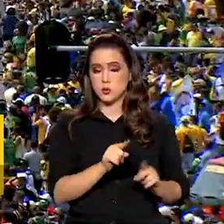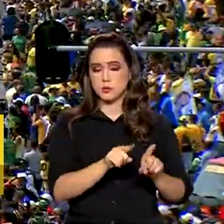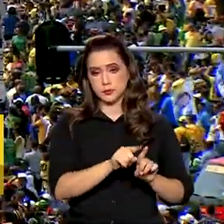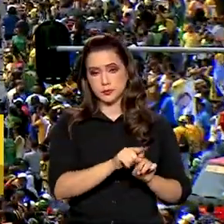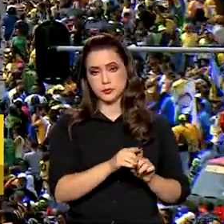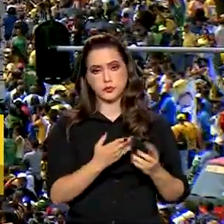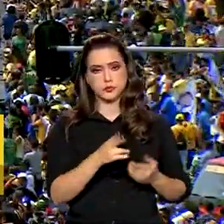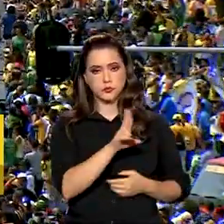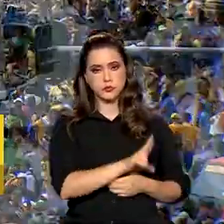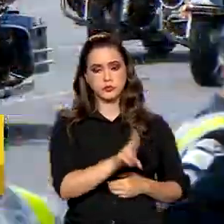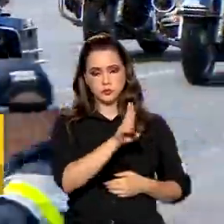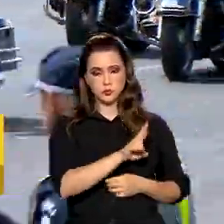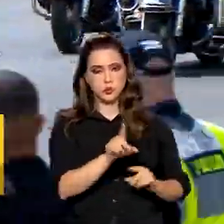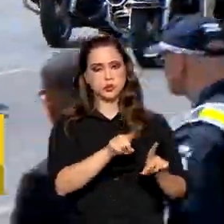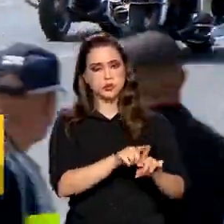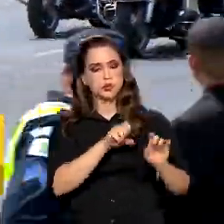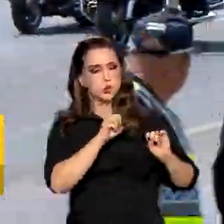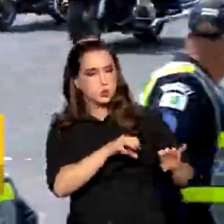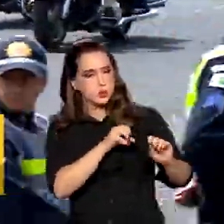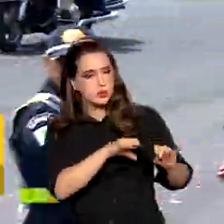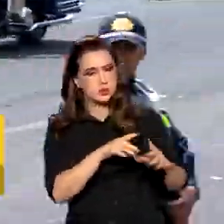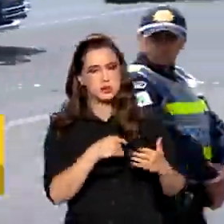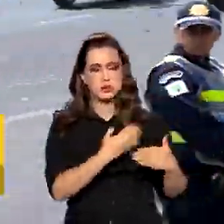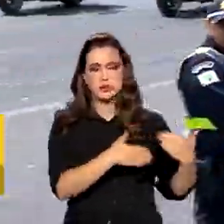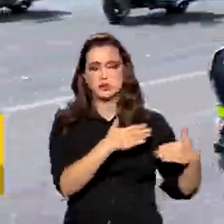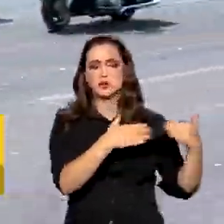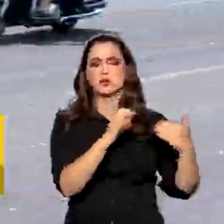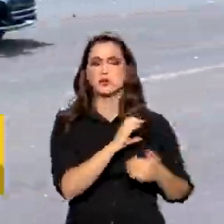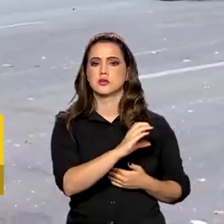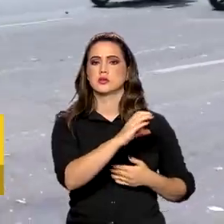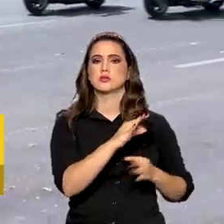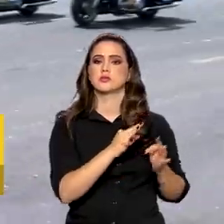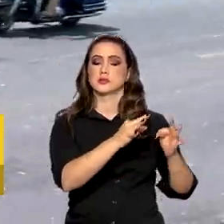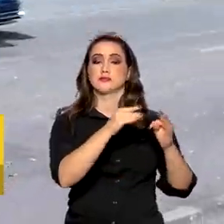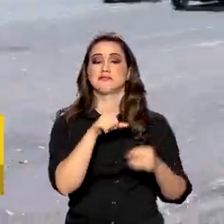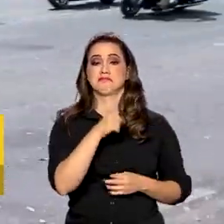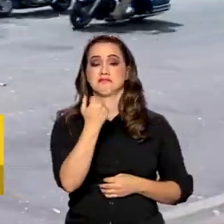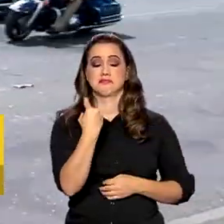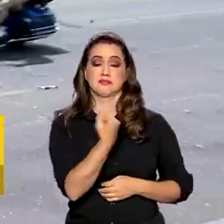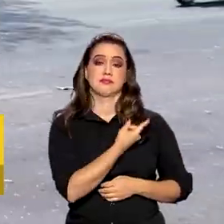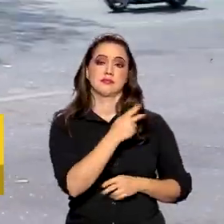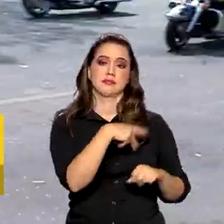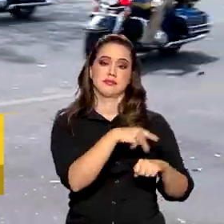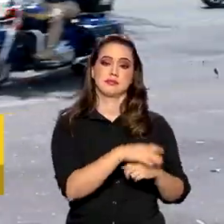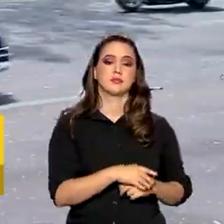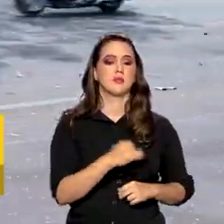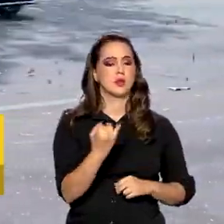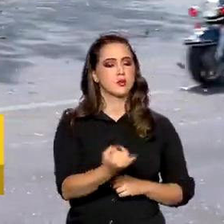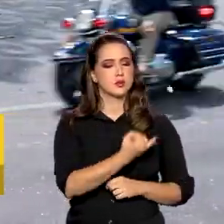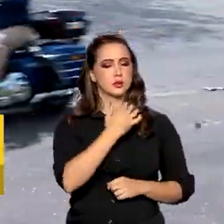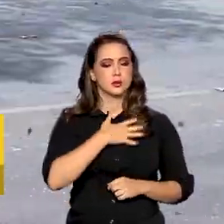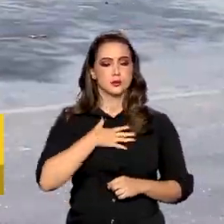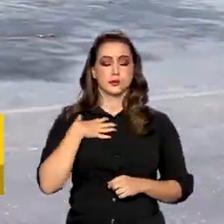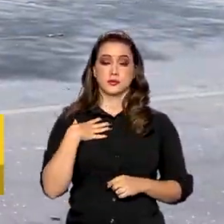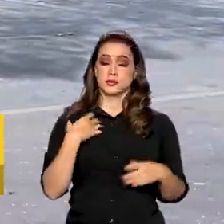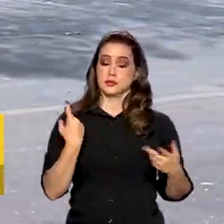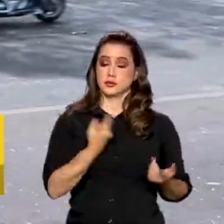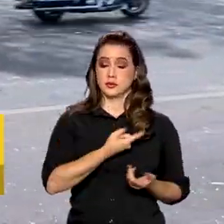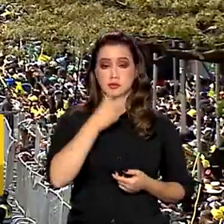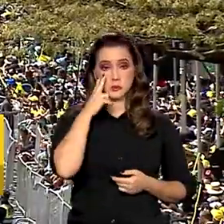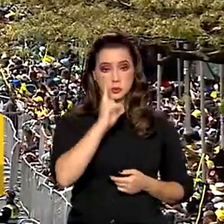das universidades, do ensino, do desenvolvimento científico e tecnológico. Então é uma grande satisfação a gente ver